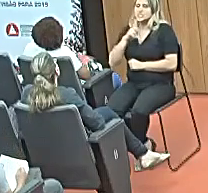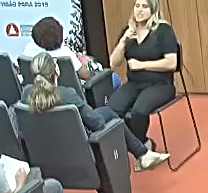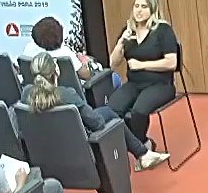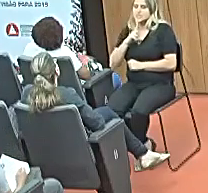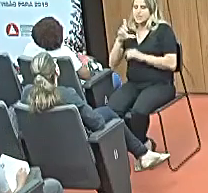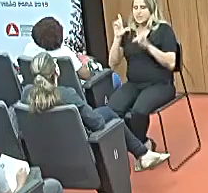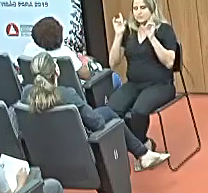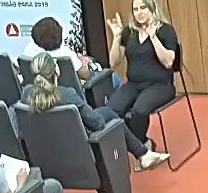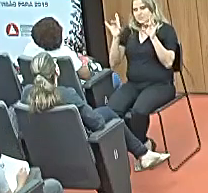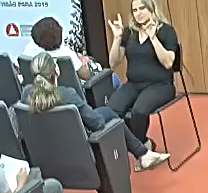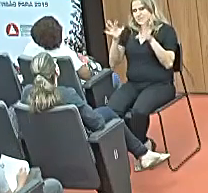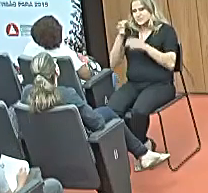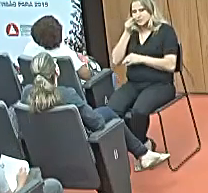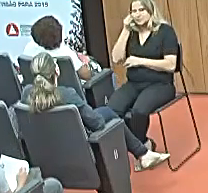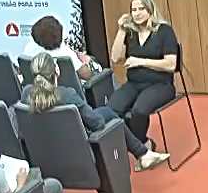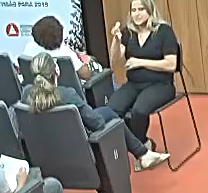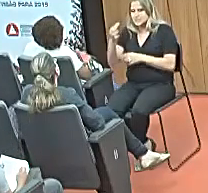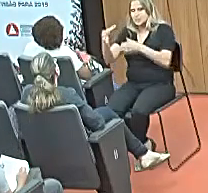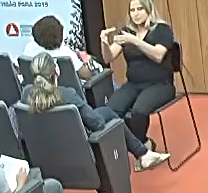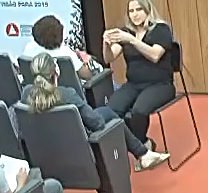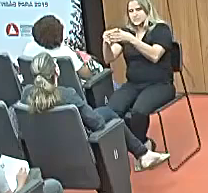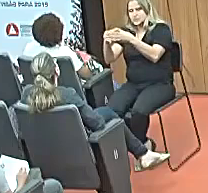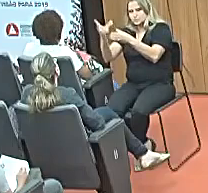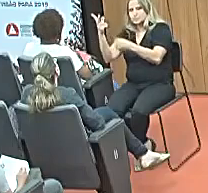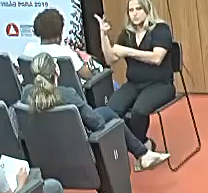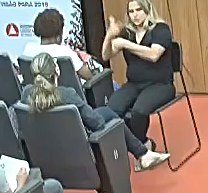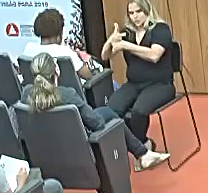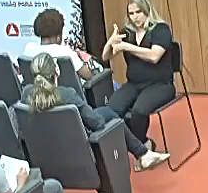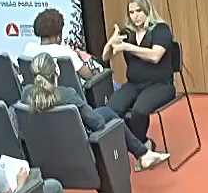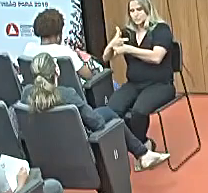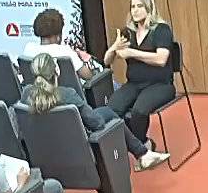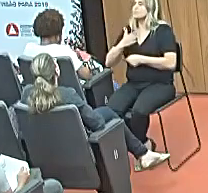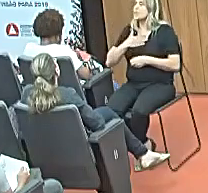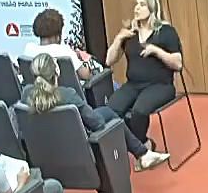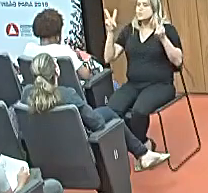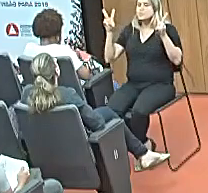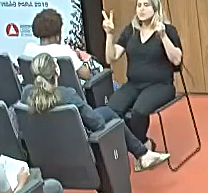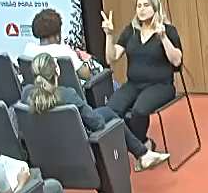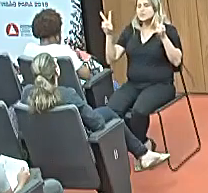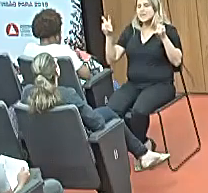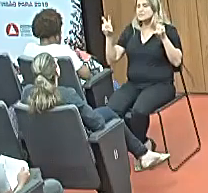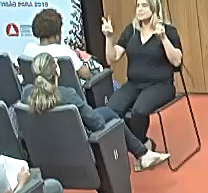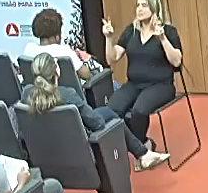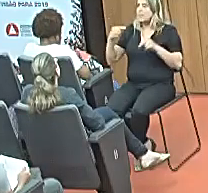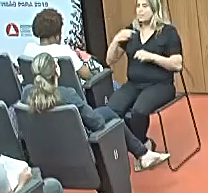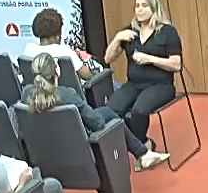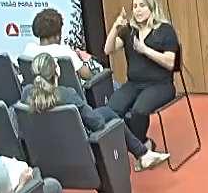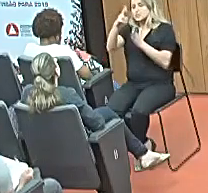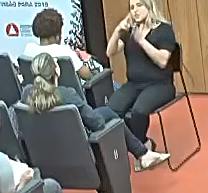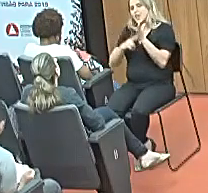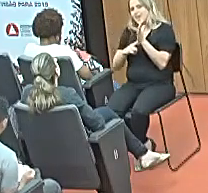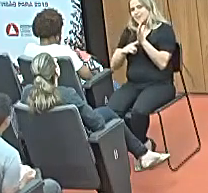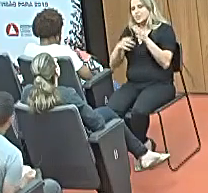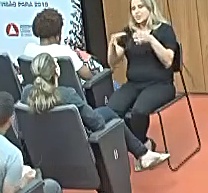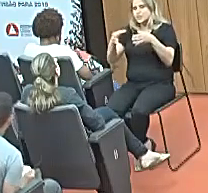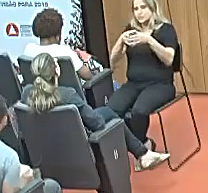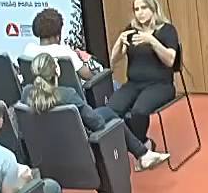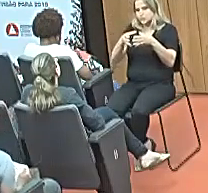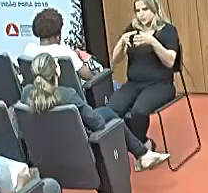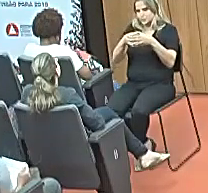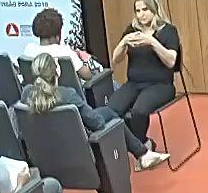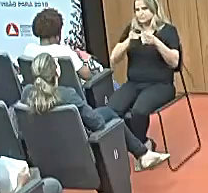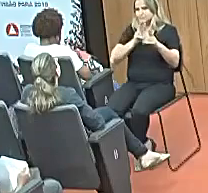atenção especial a este público e e o meu tema foi eu sou relatora do grupo